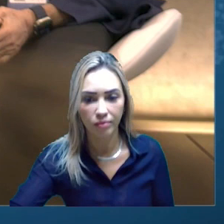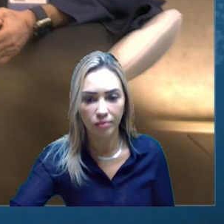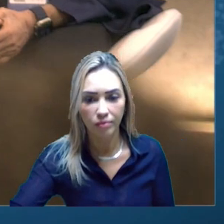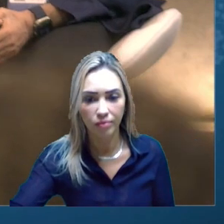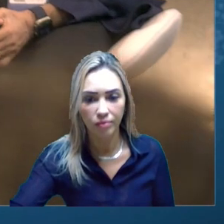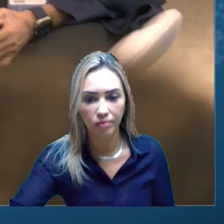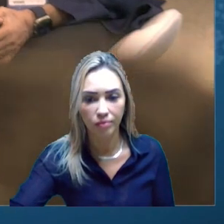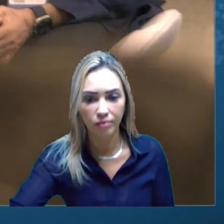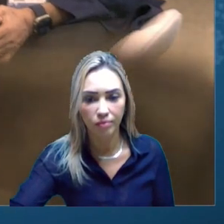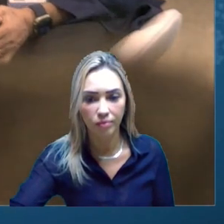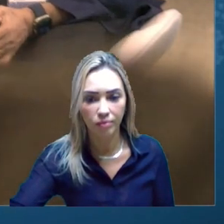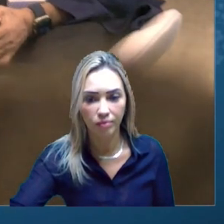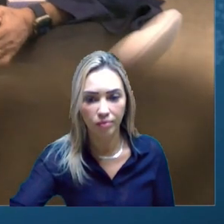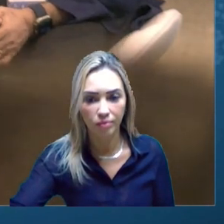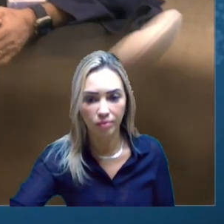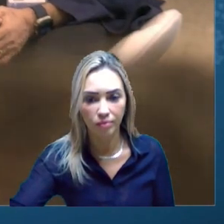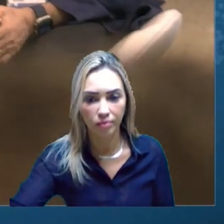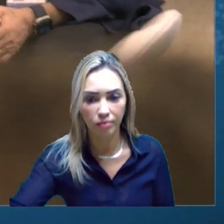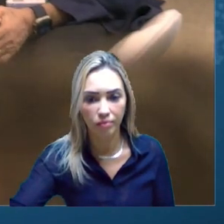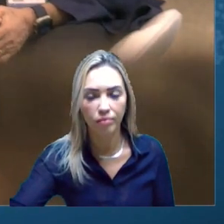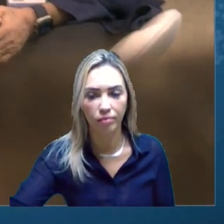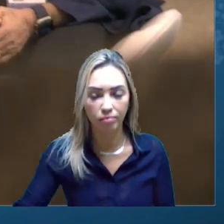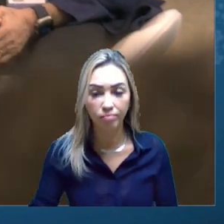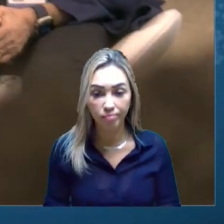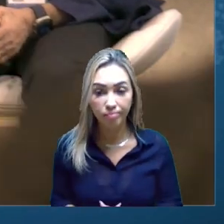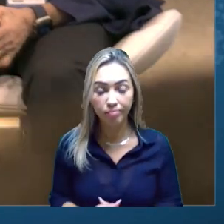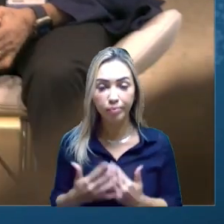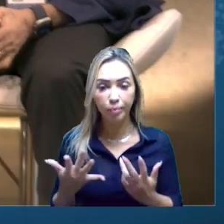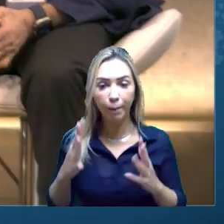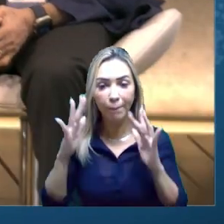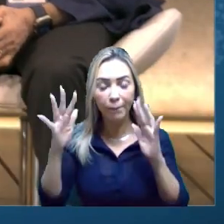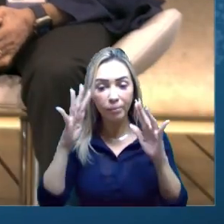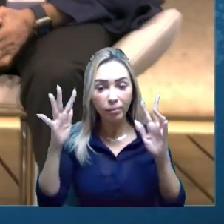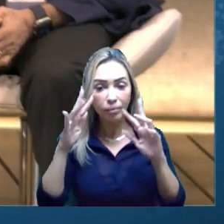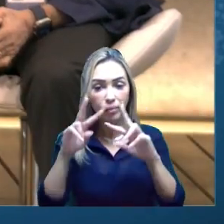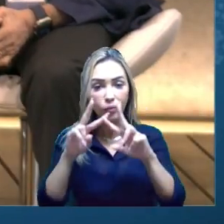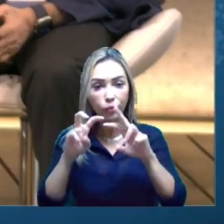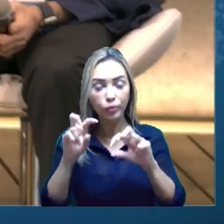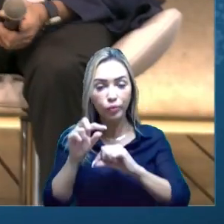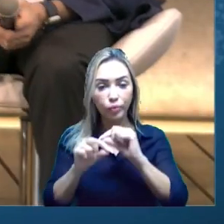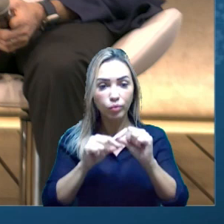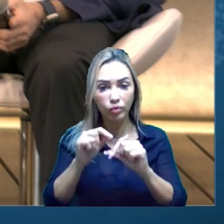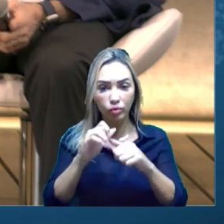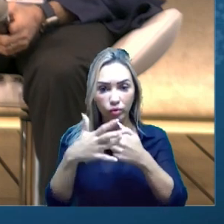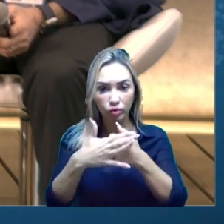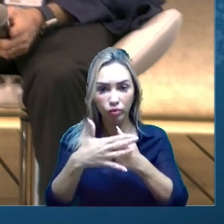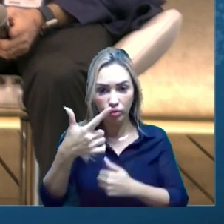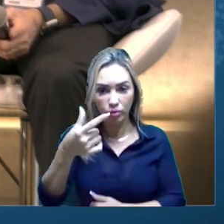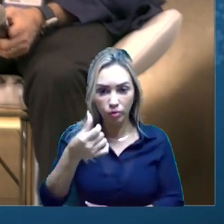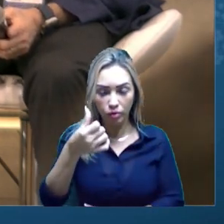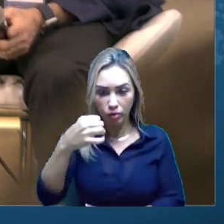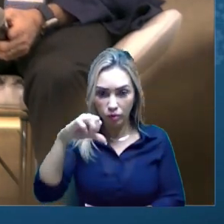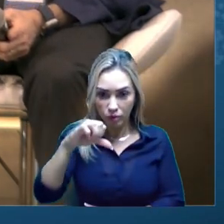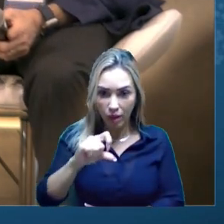Concerning that. Considerando que a Covid-19 é